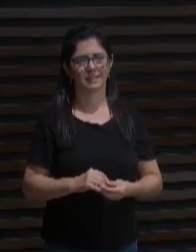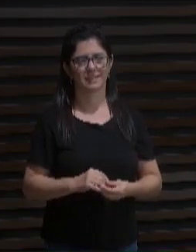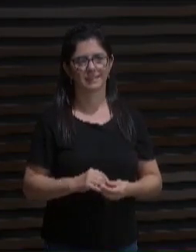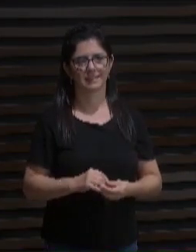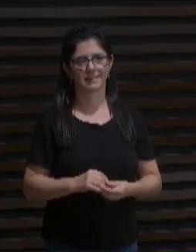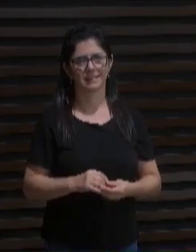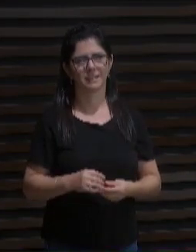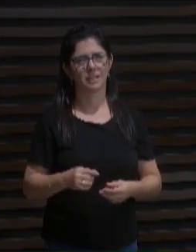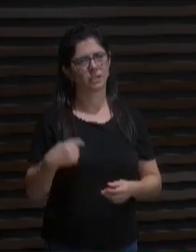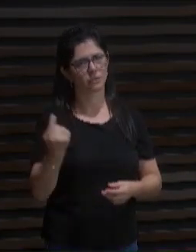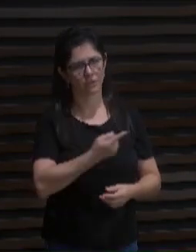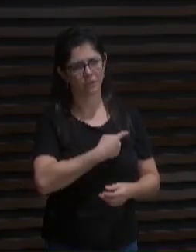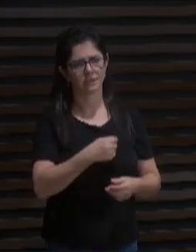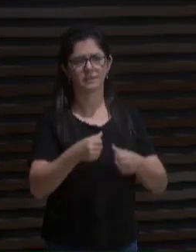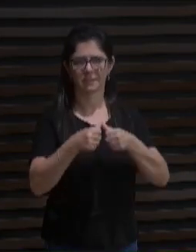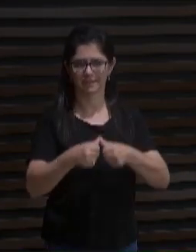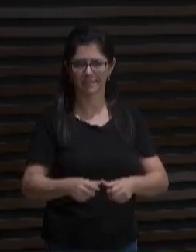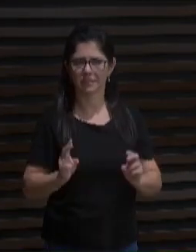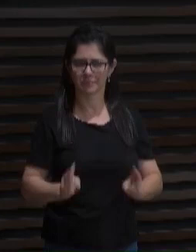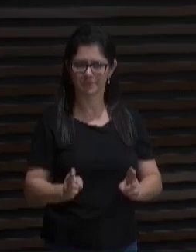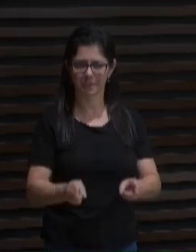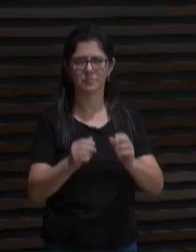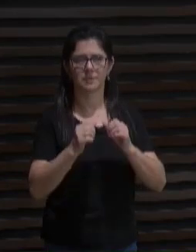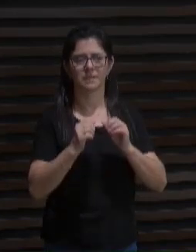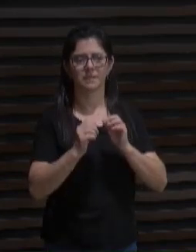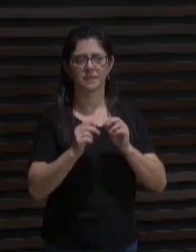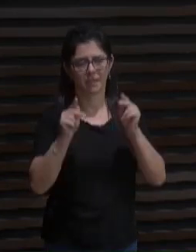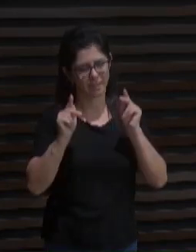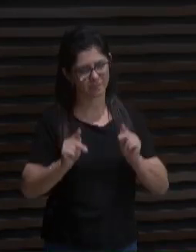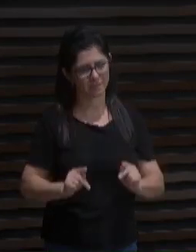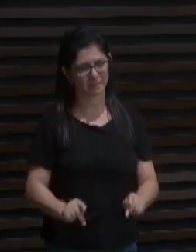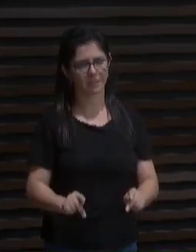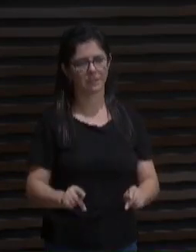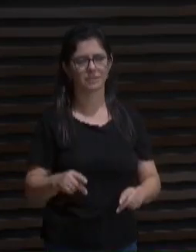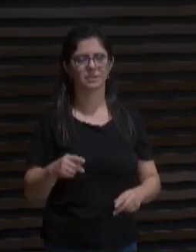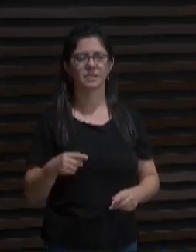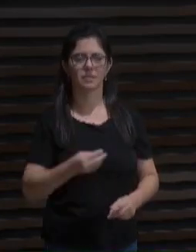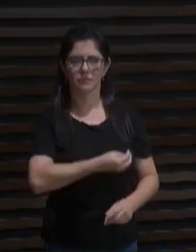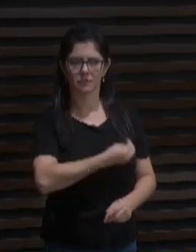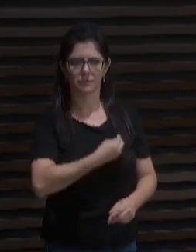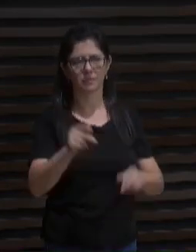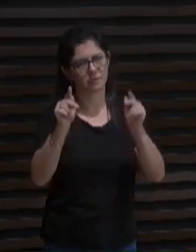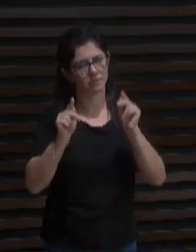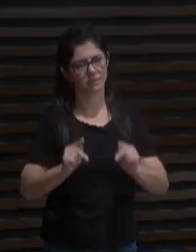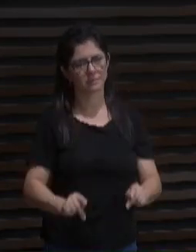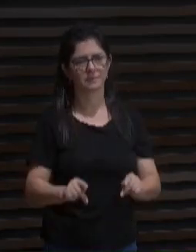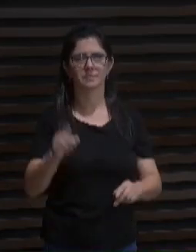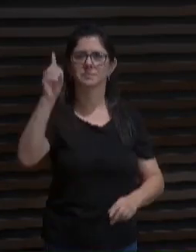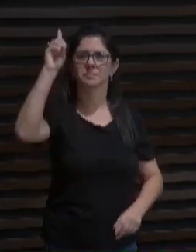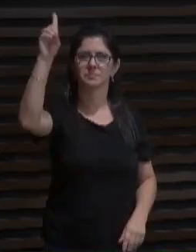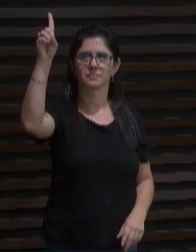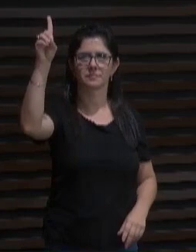Nós estamos. Como filhos de Deus, nós estamos, nós vivemos na presença de Deus. Por isso